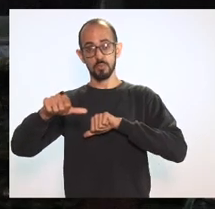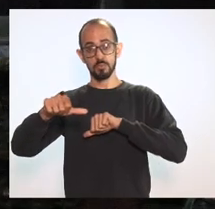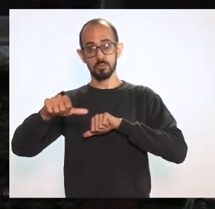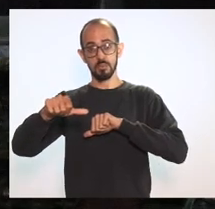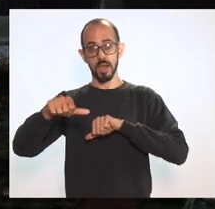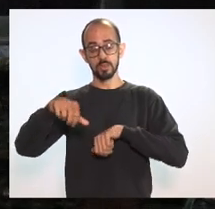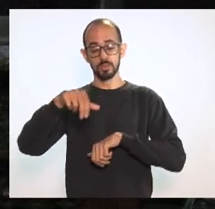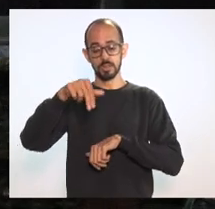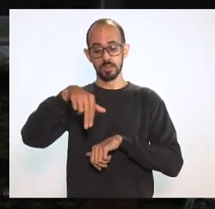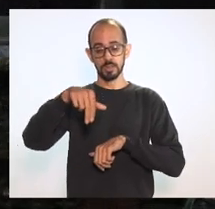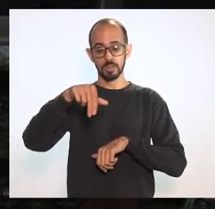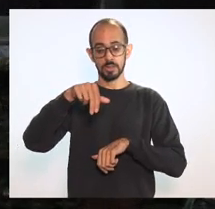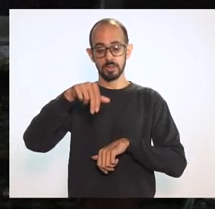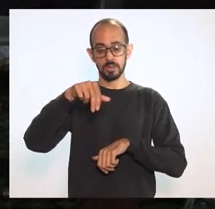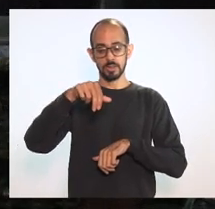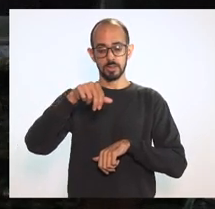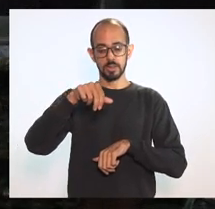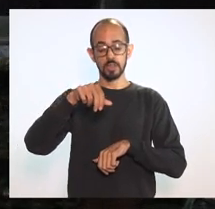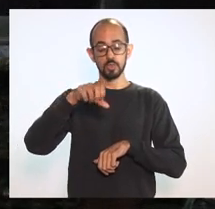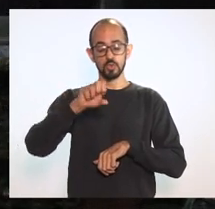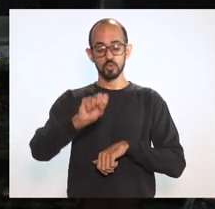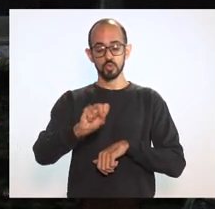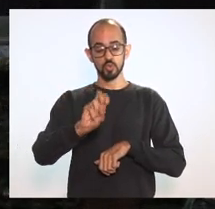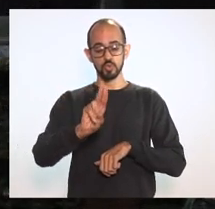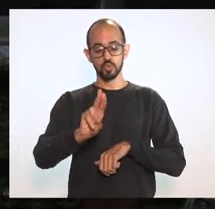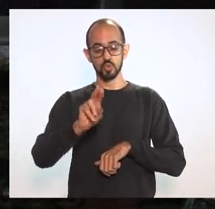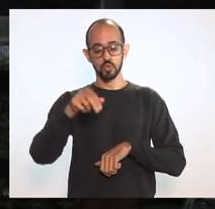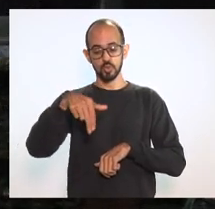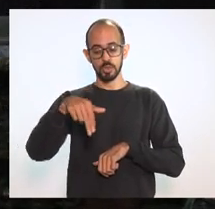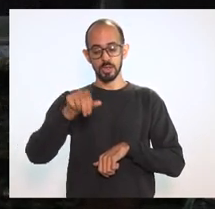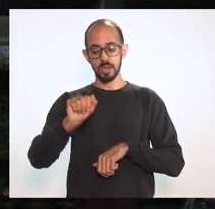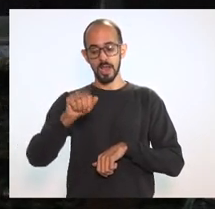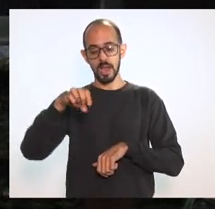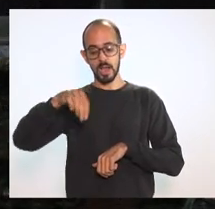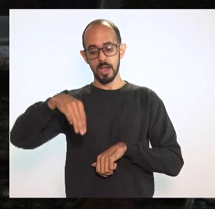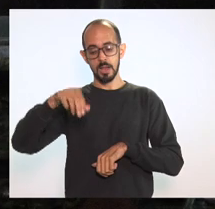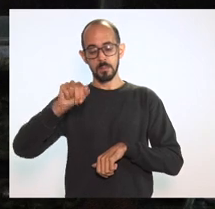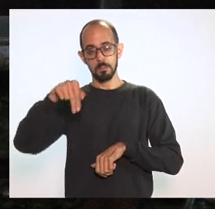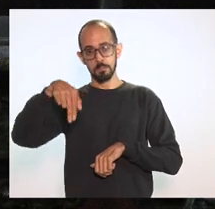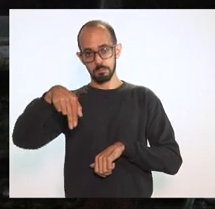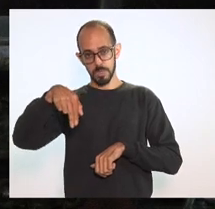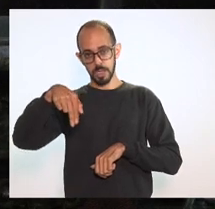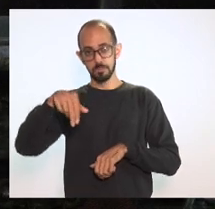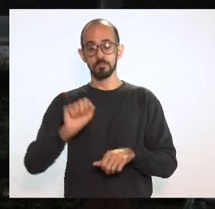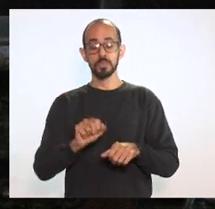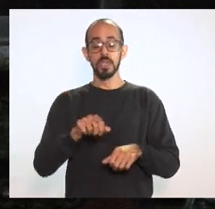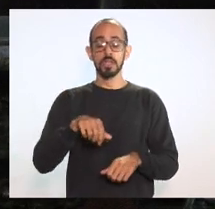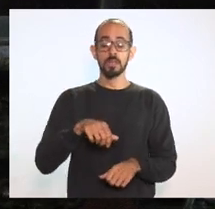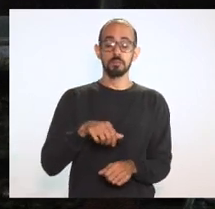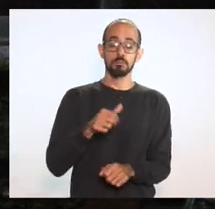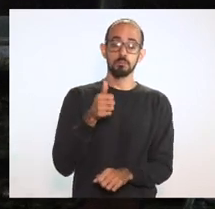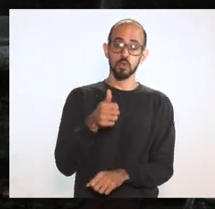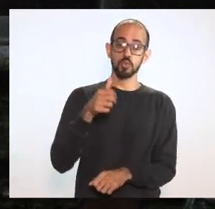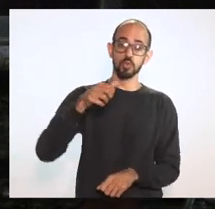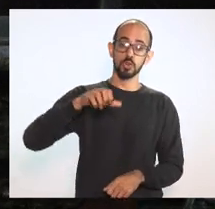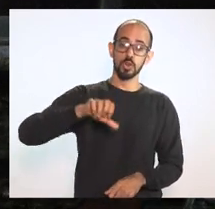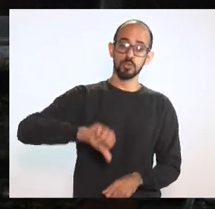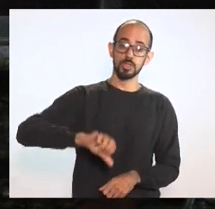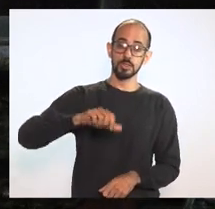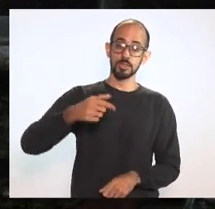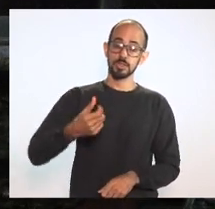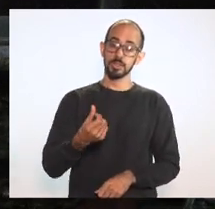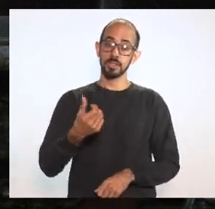SUNAMAN, Superintendência Nacional de Marinha Mercante. Em 1967, o governo Costa e